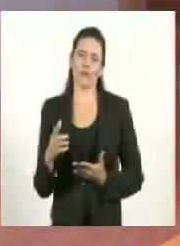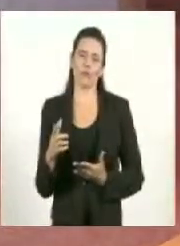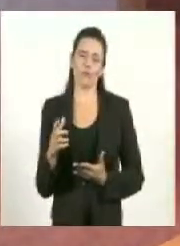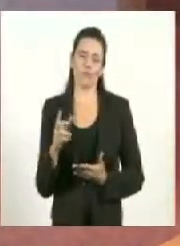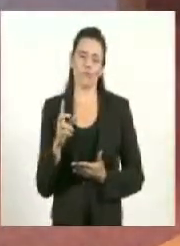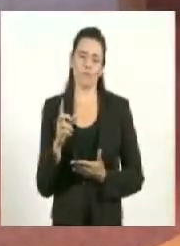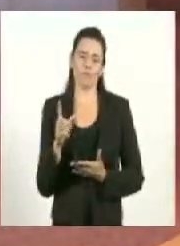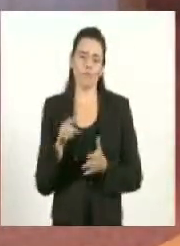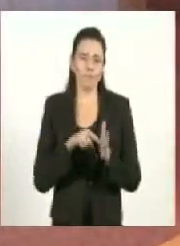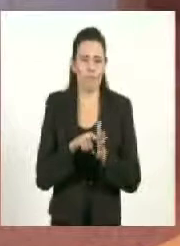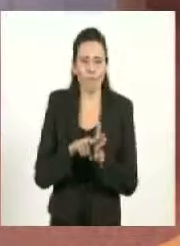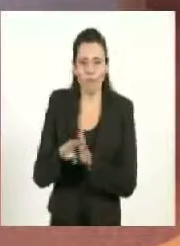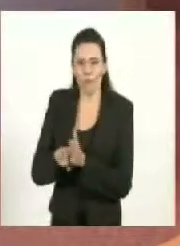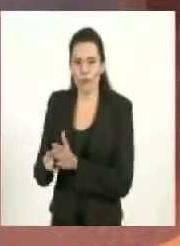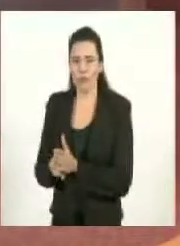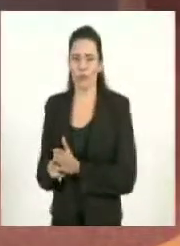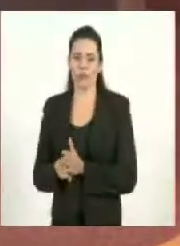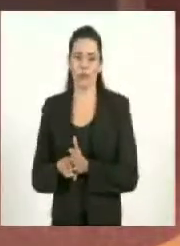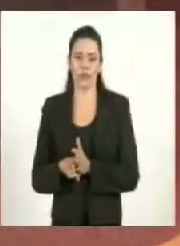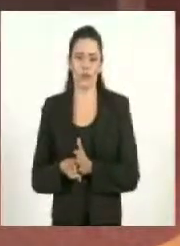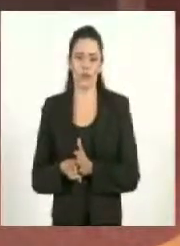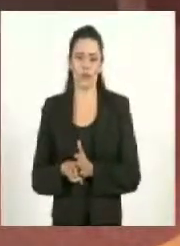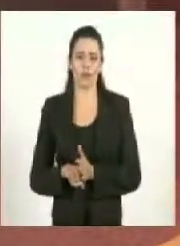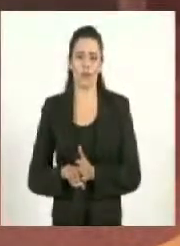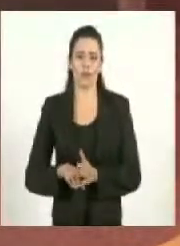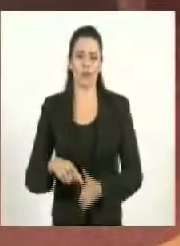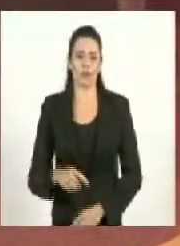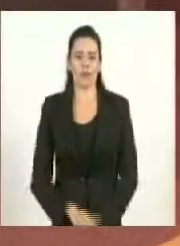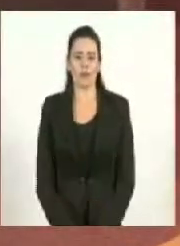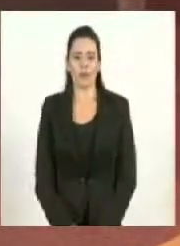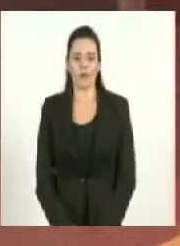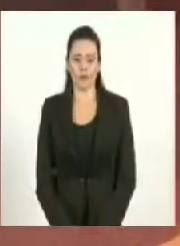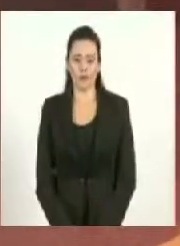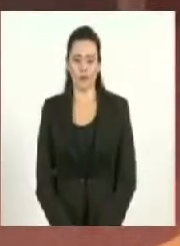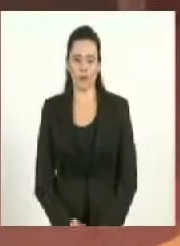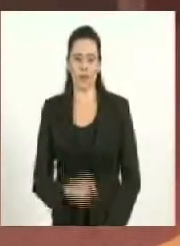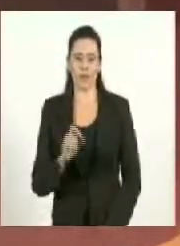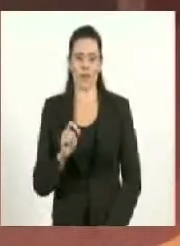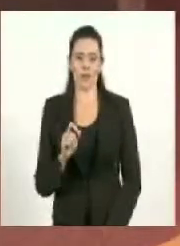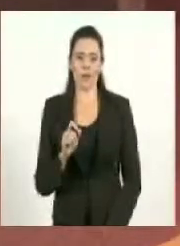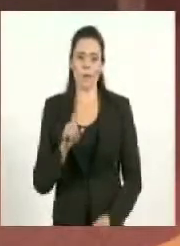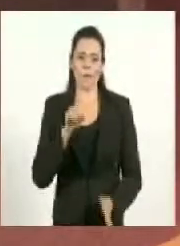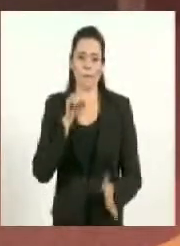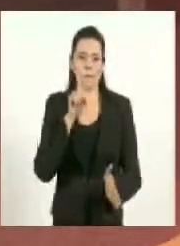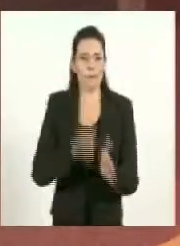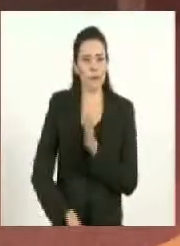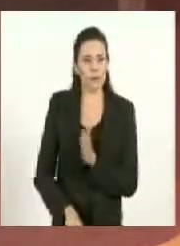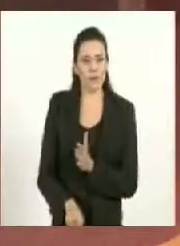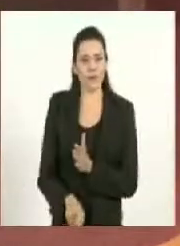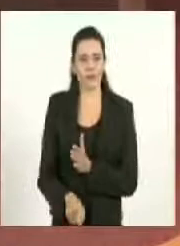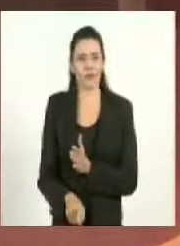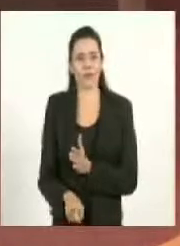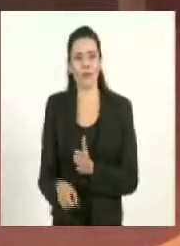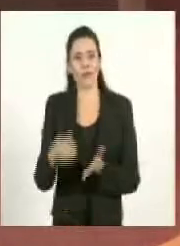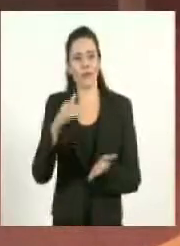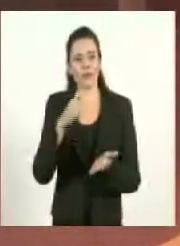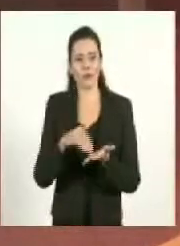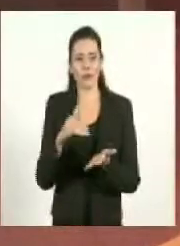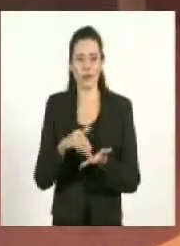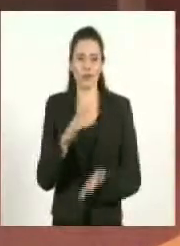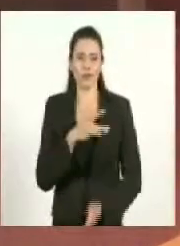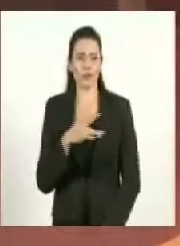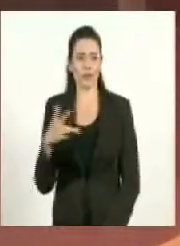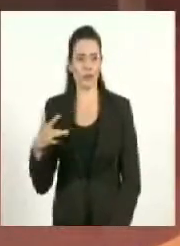dias de governo para os trabalhadores. Demissão em massa no setor da saúde, jogando o